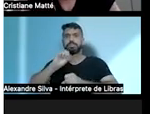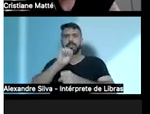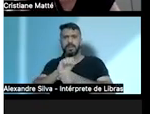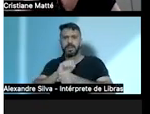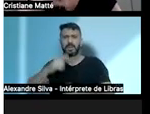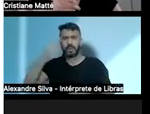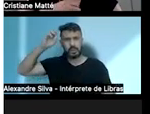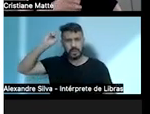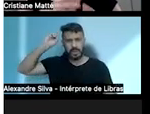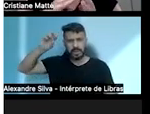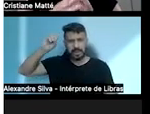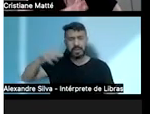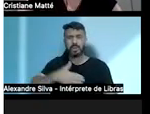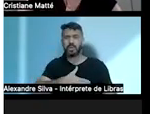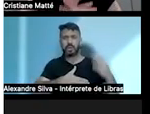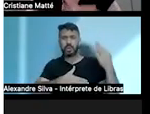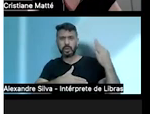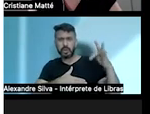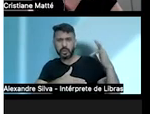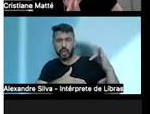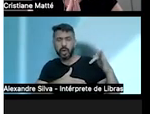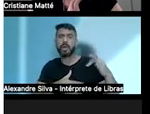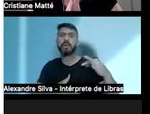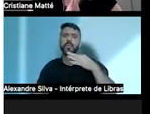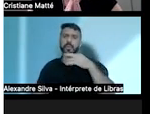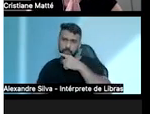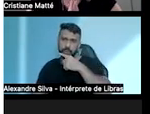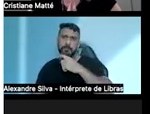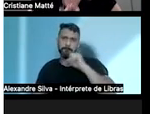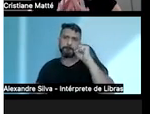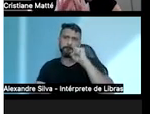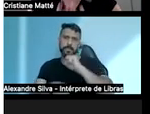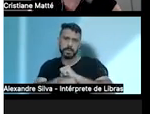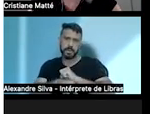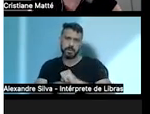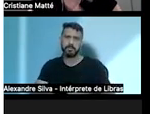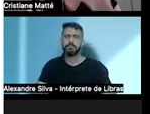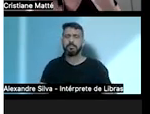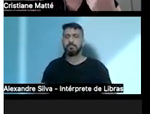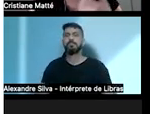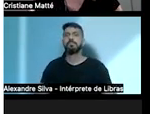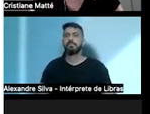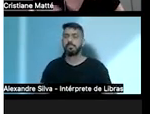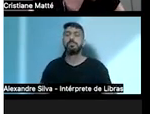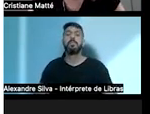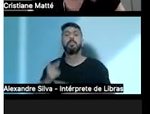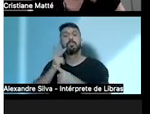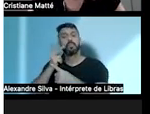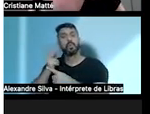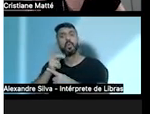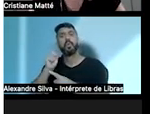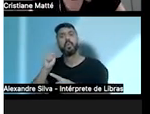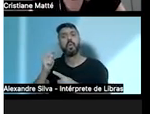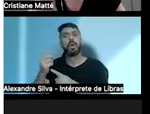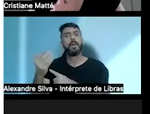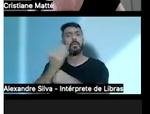de cabeça, dor no peito, tudo isso são sinais de que ela precisa imediatamente parar a atividade e buscar, então, um apoio,